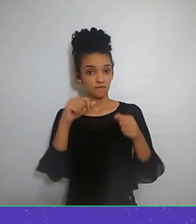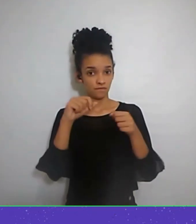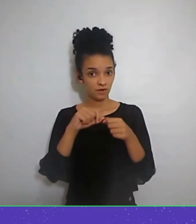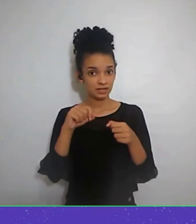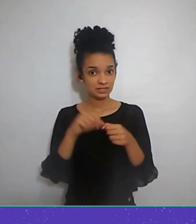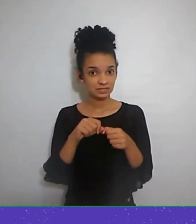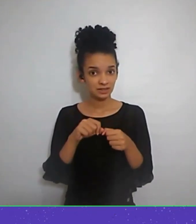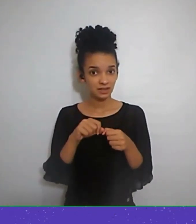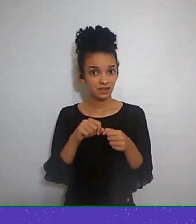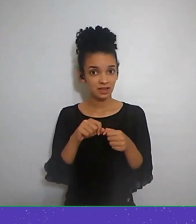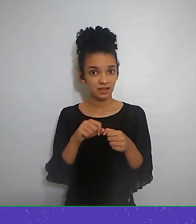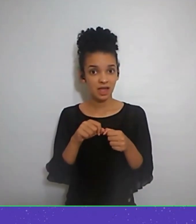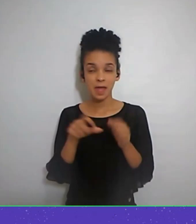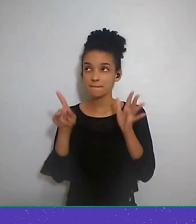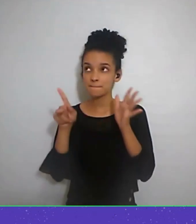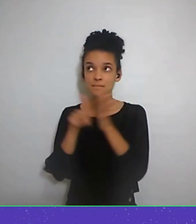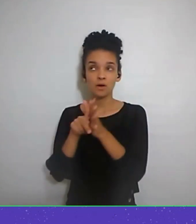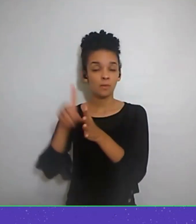Deus.